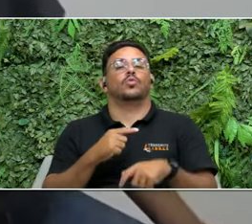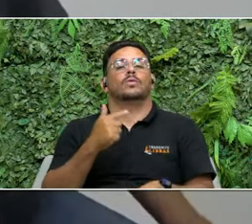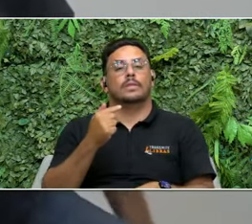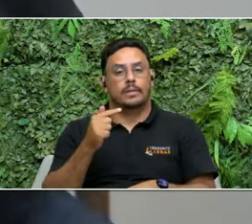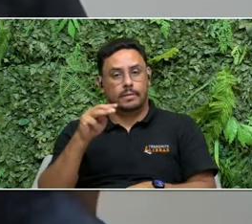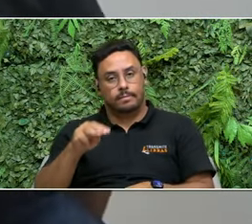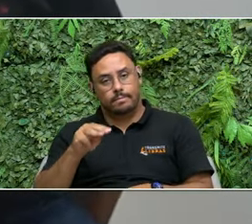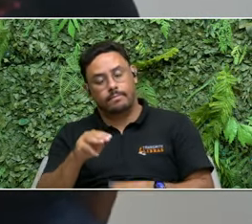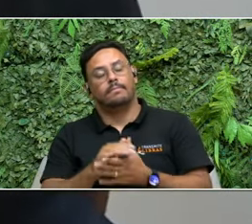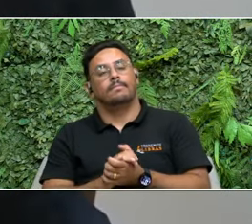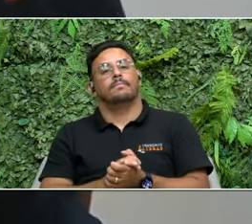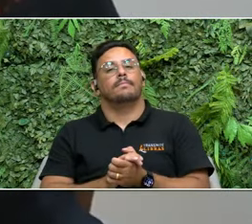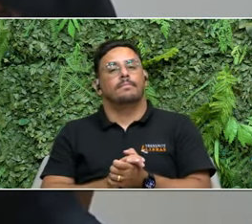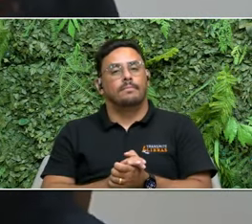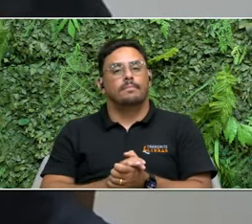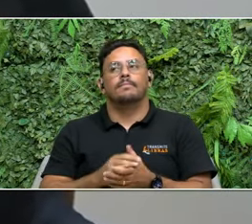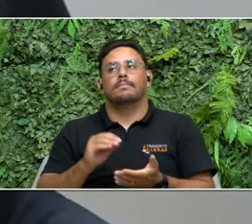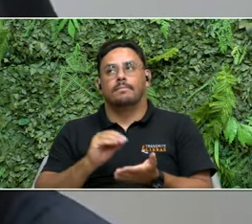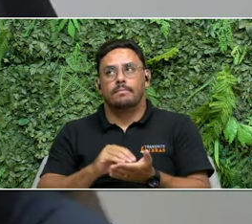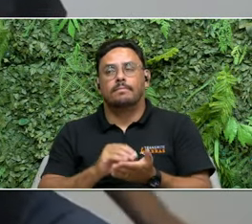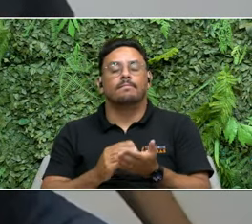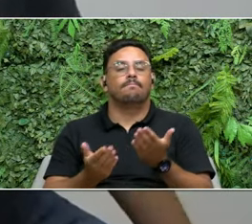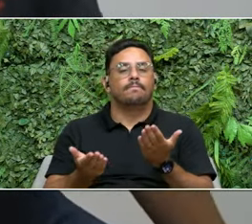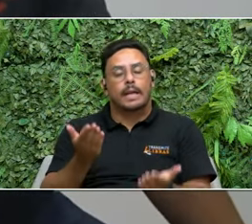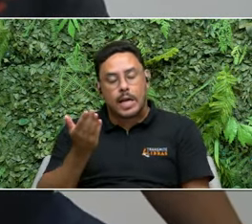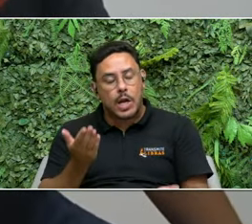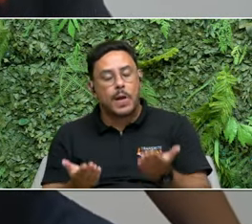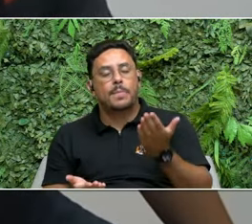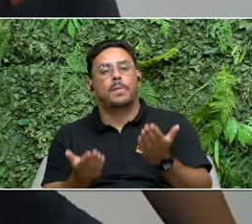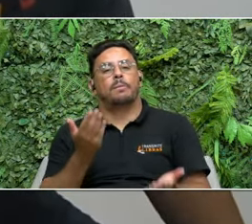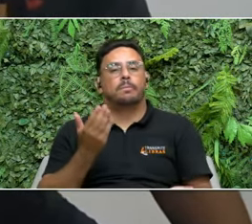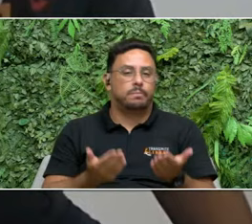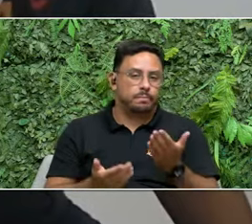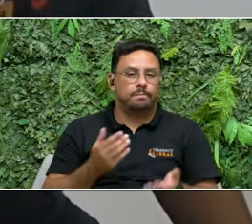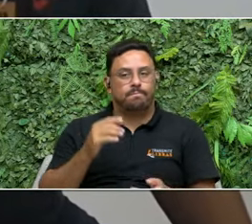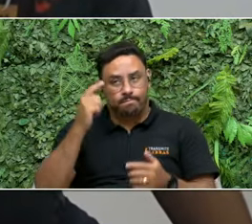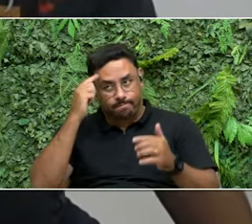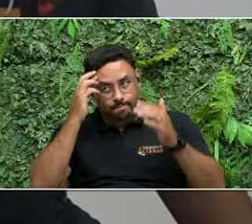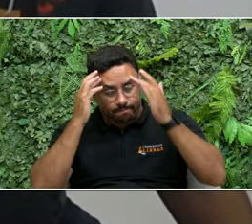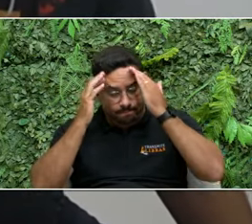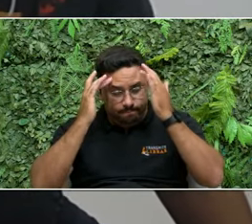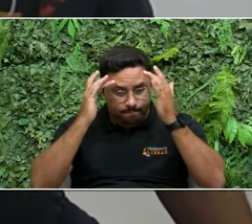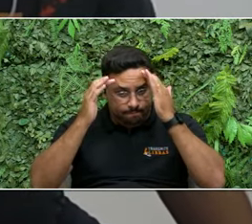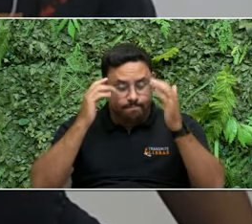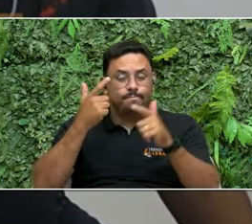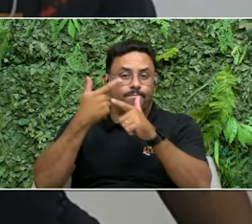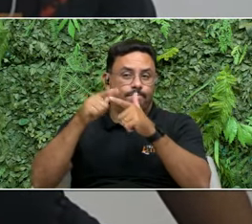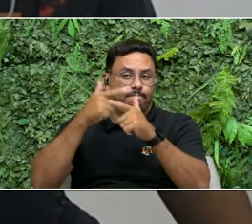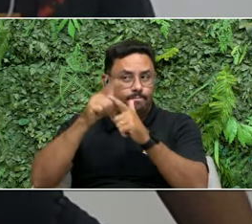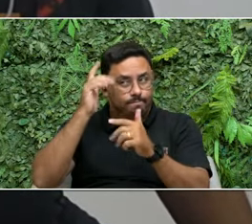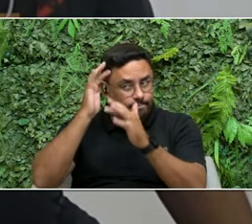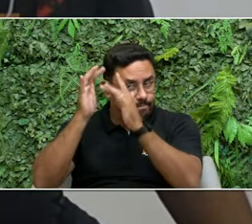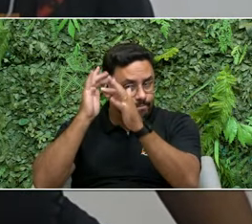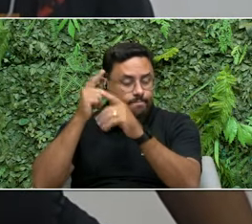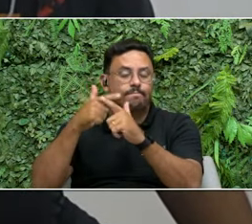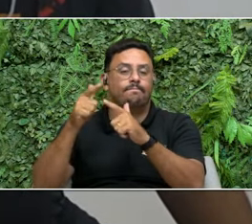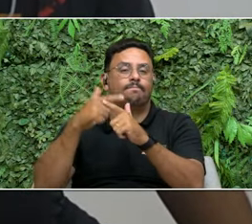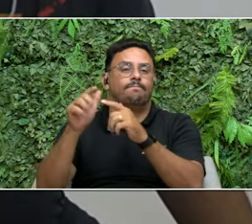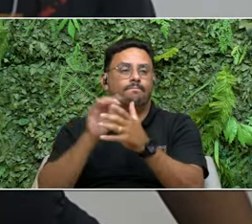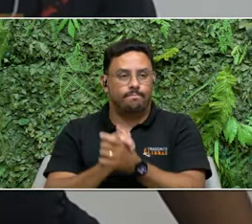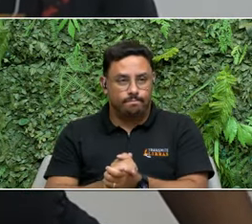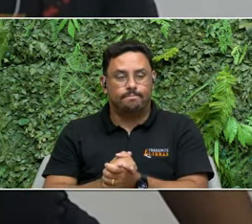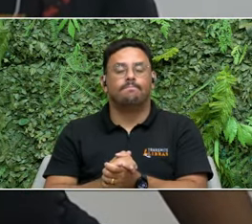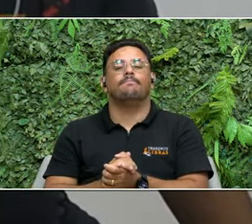7 minutos desequilibra completamente é o mental da equipe que sofre né no caso o Cruzeiro